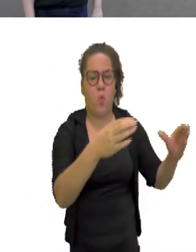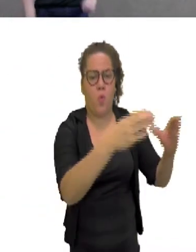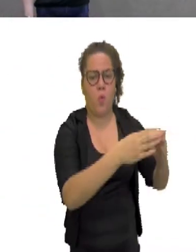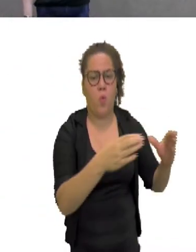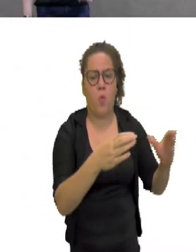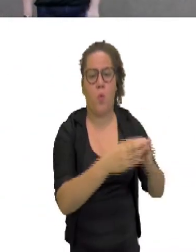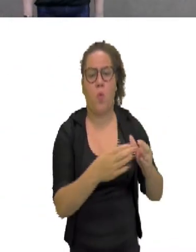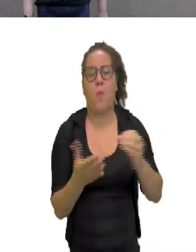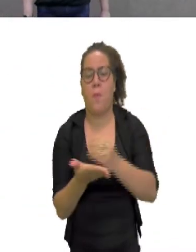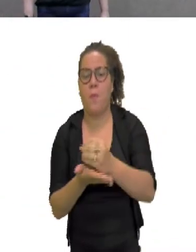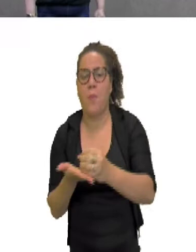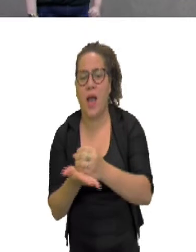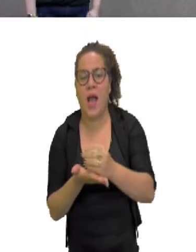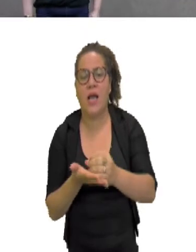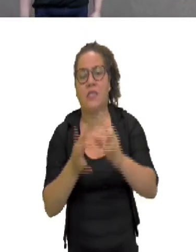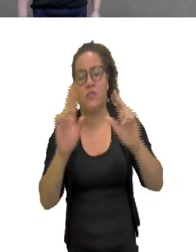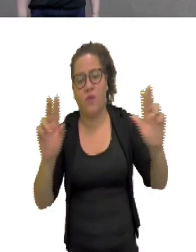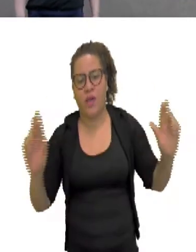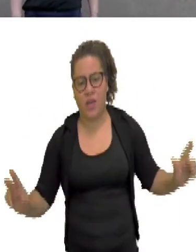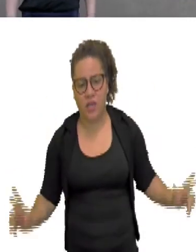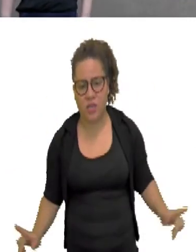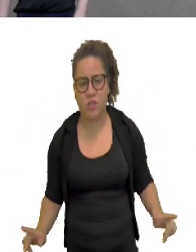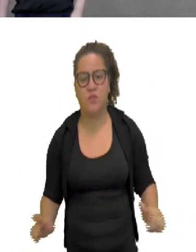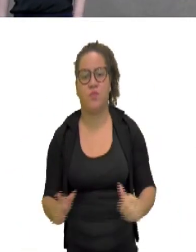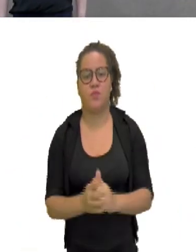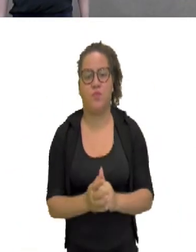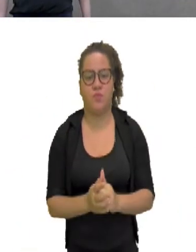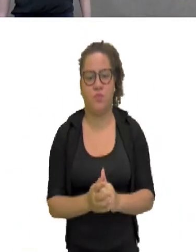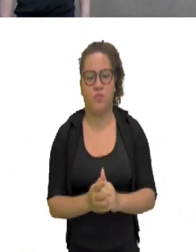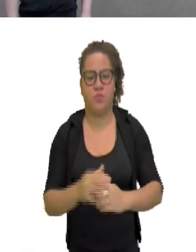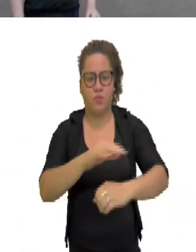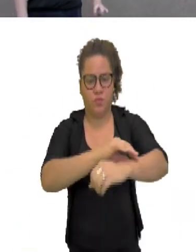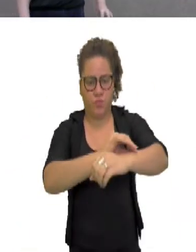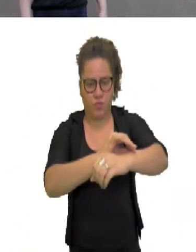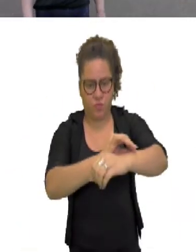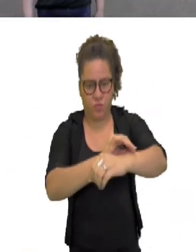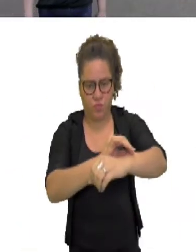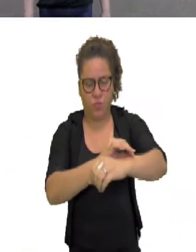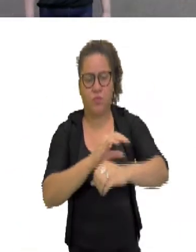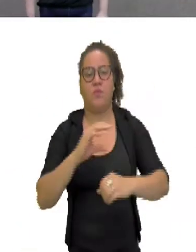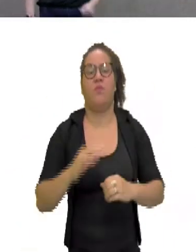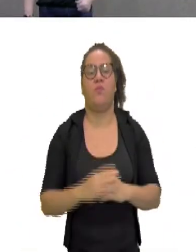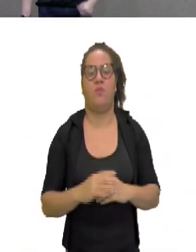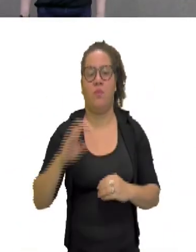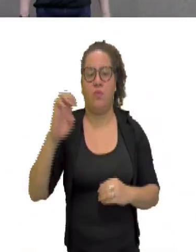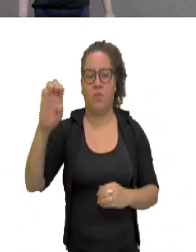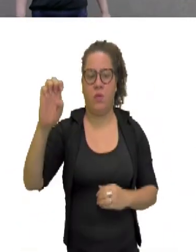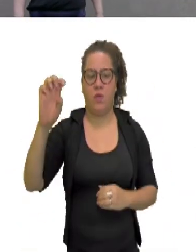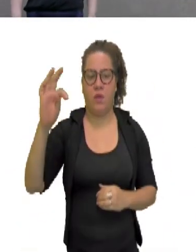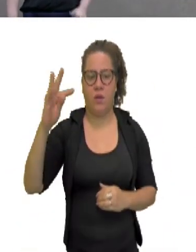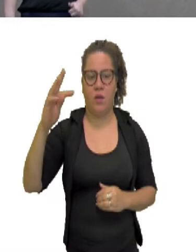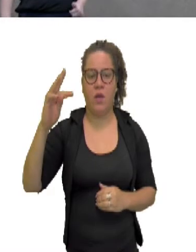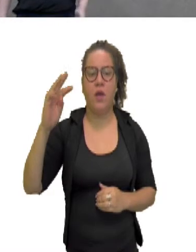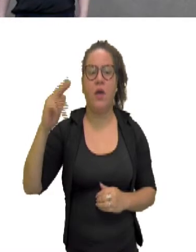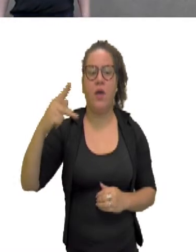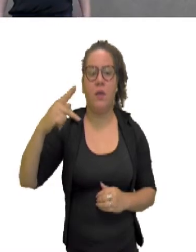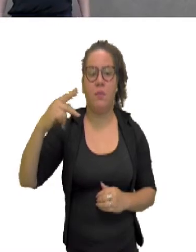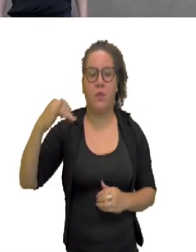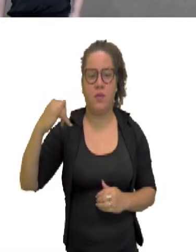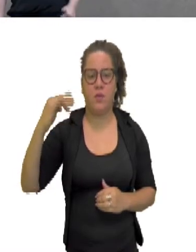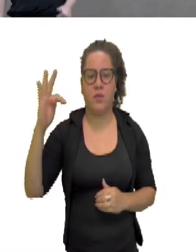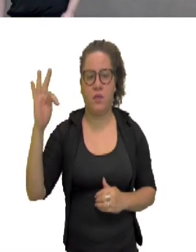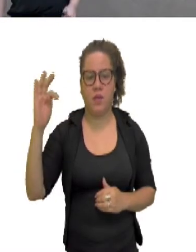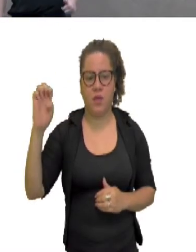de tecido, conhecidos como epitelial, conjuntivo, muscular e